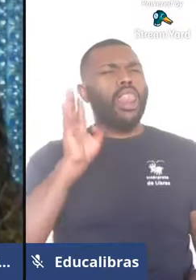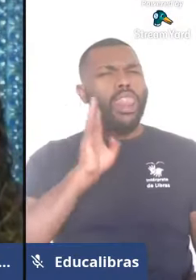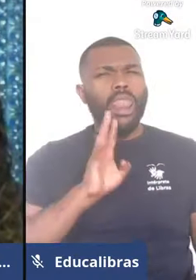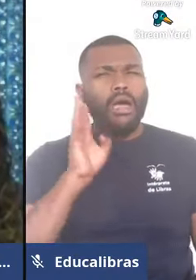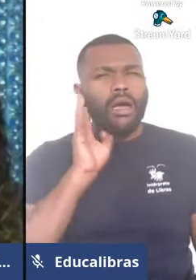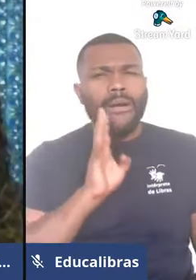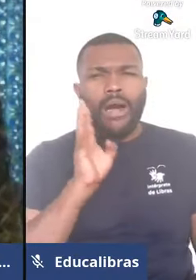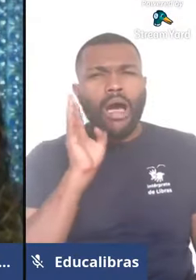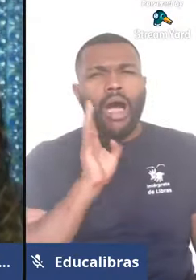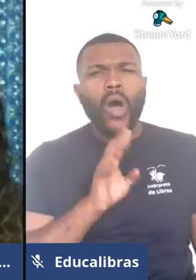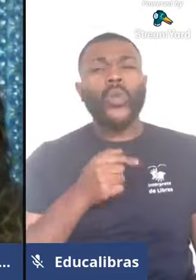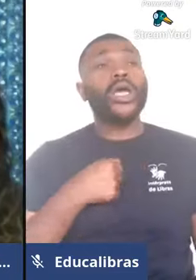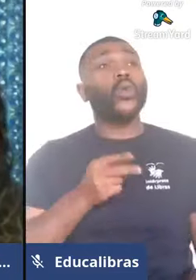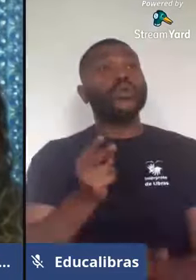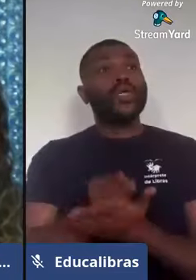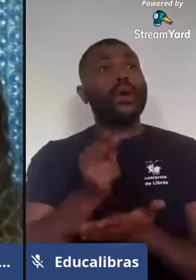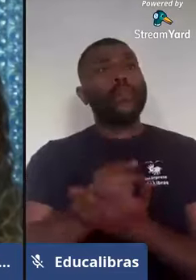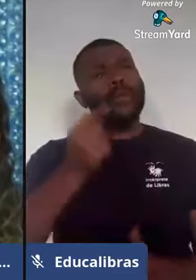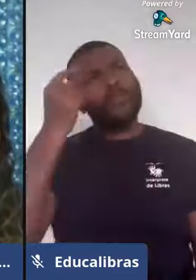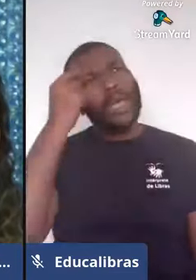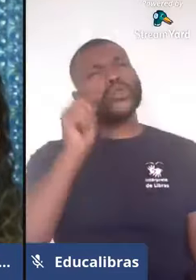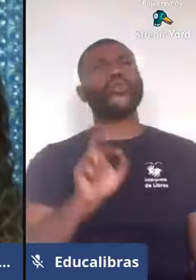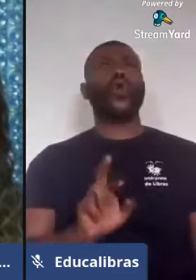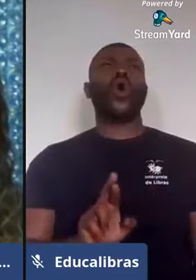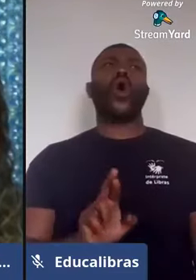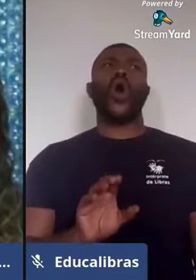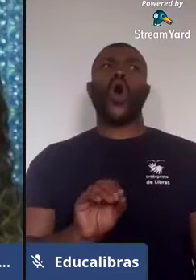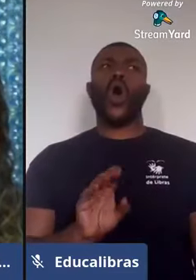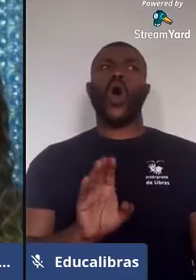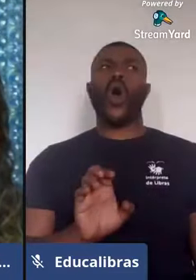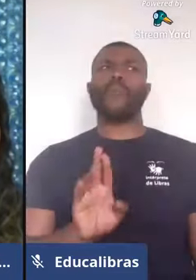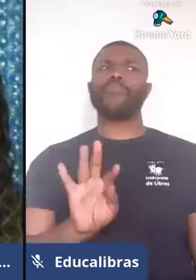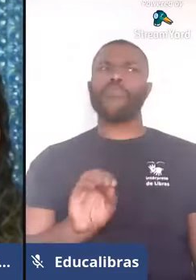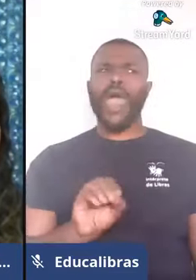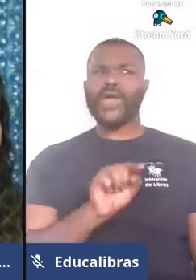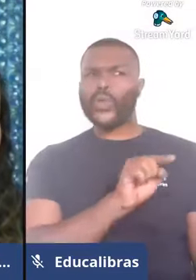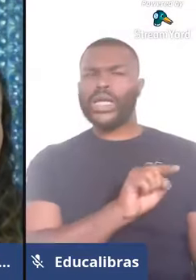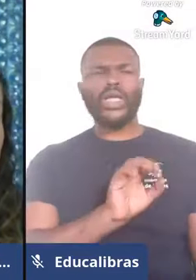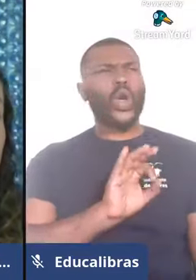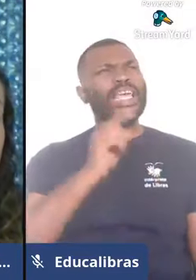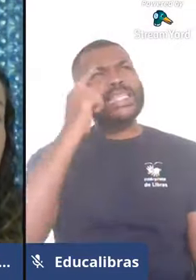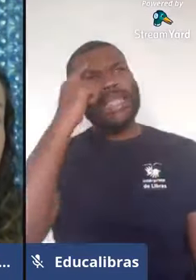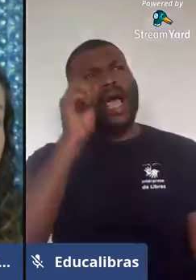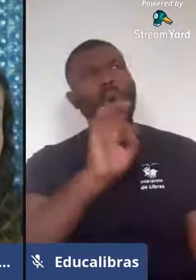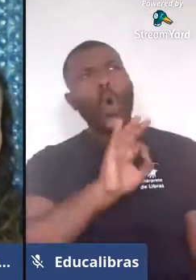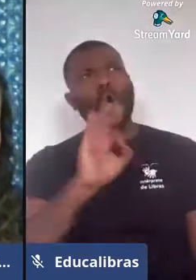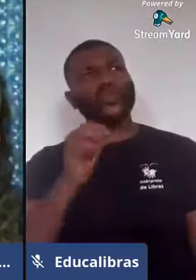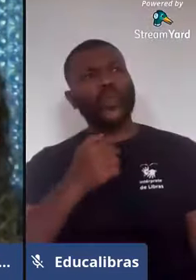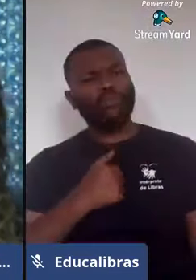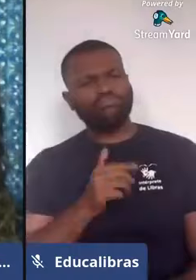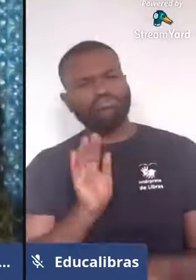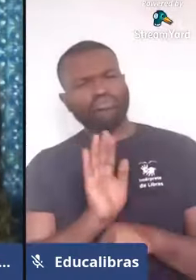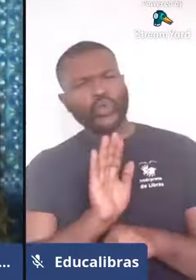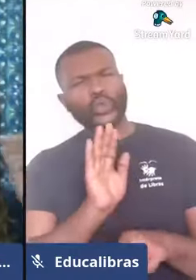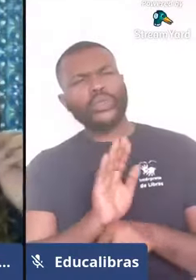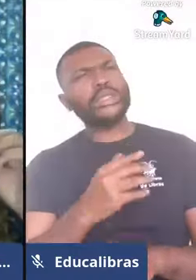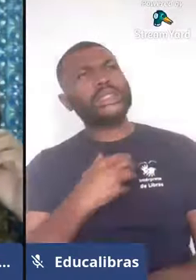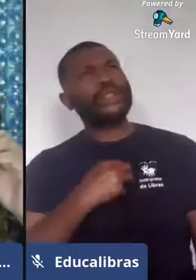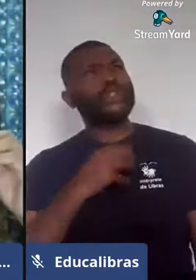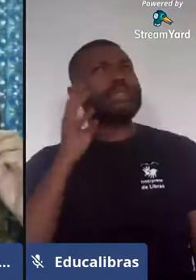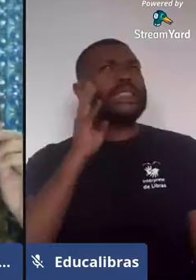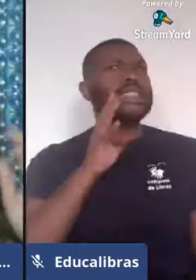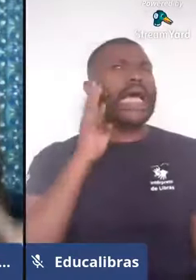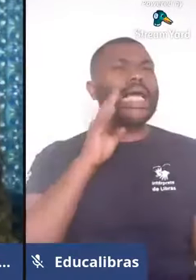E eu sempre achava que o Roberto tinha umas ideias incríveis o tempo todo, e ajudar ele a fazer isso foi muito bacana para mim também, eu curti muito.